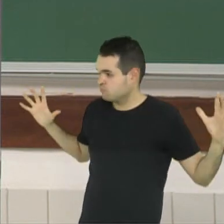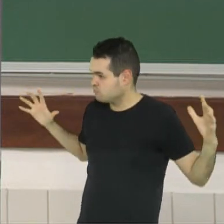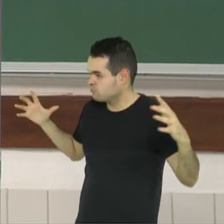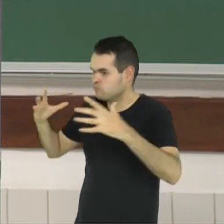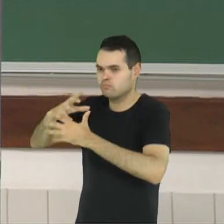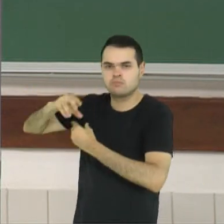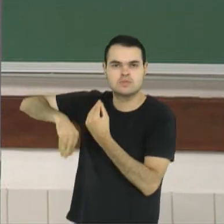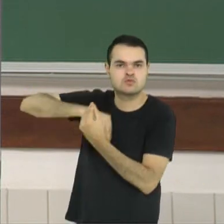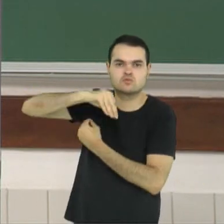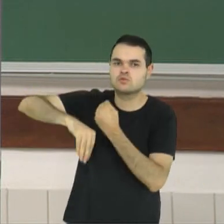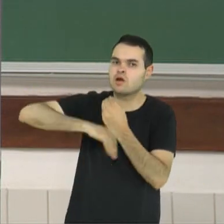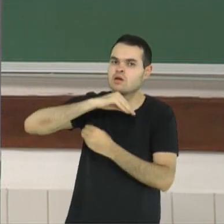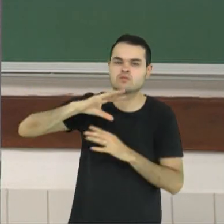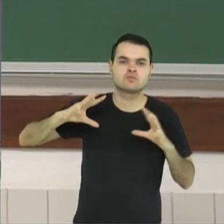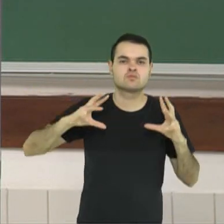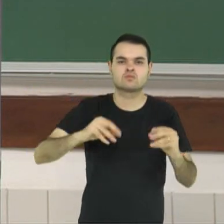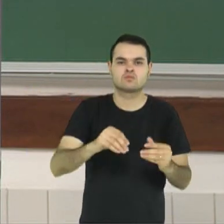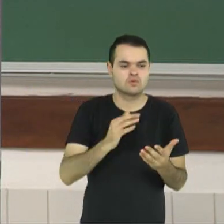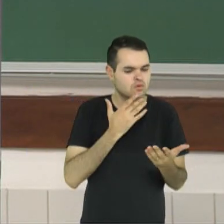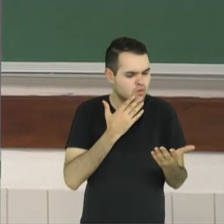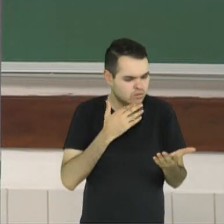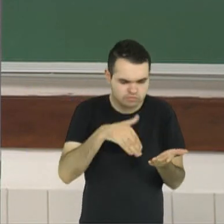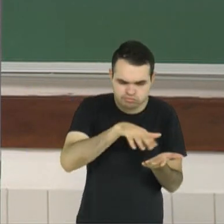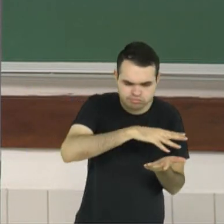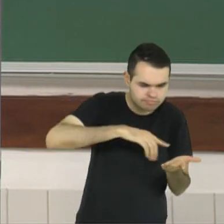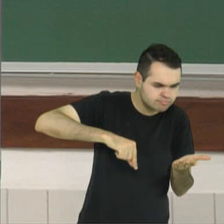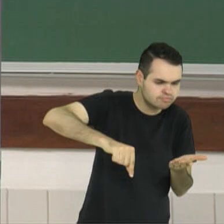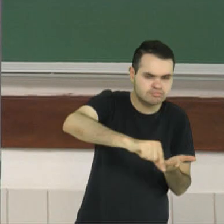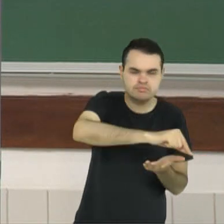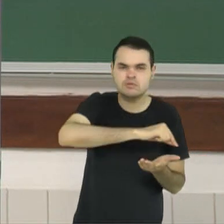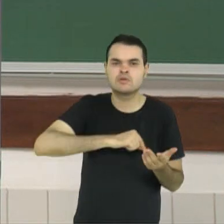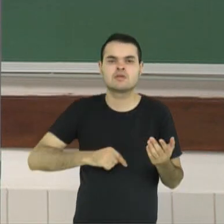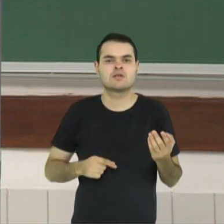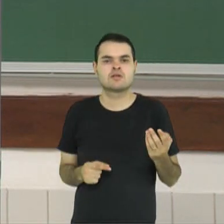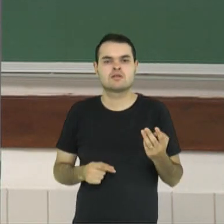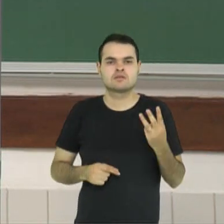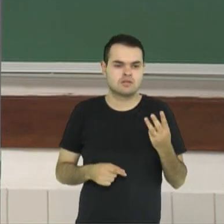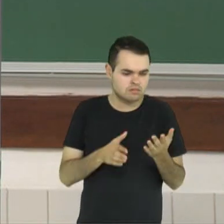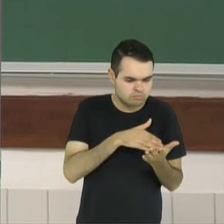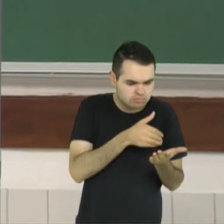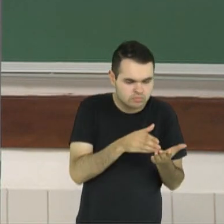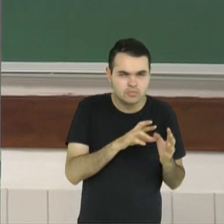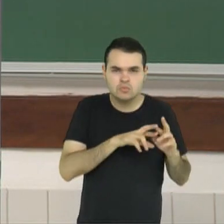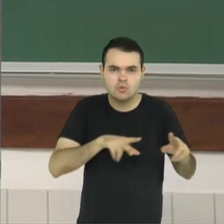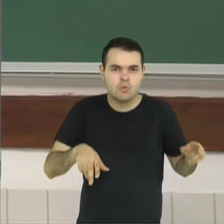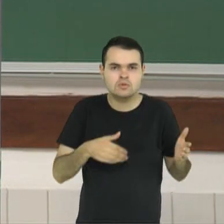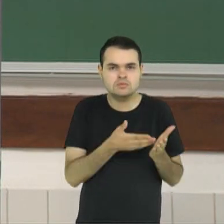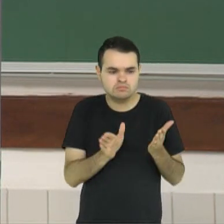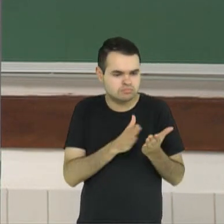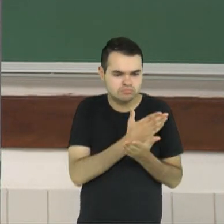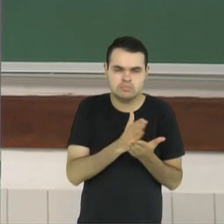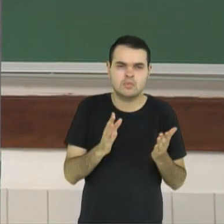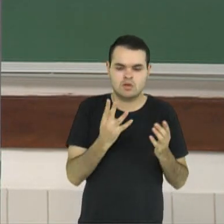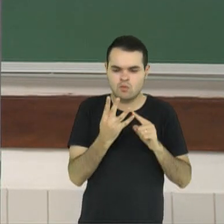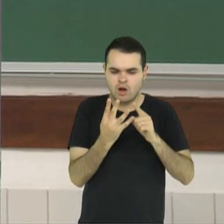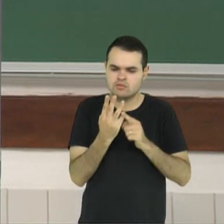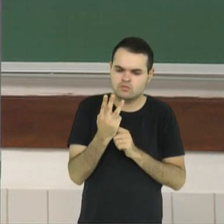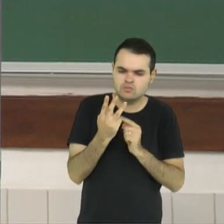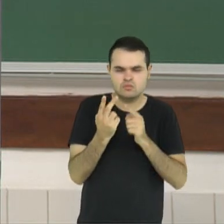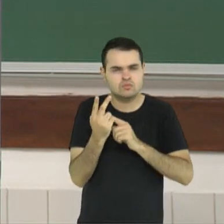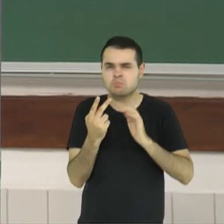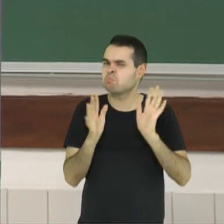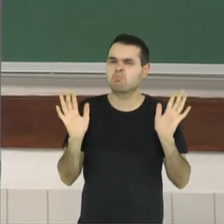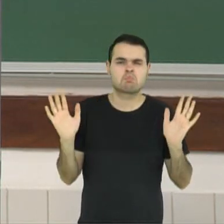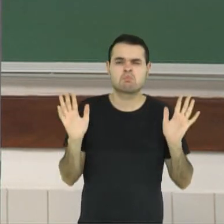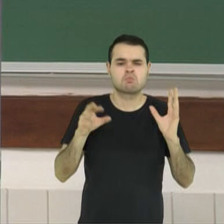dois. Eu posso usar ele como fosse uma paleta de cores. Eu posso utilizar três, deixar uma de fora, eu posso usar duas, deixar duas de fora, eu posso usar as quatro, como achar melhor.